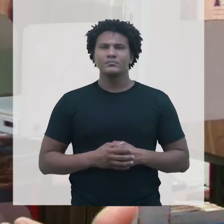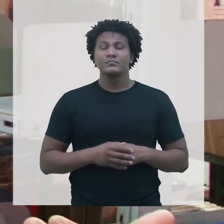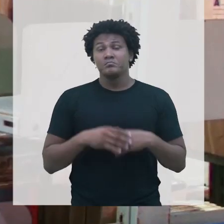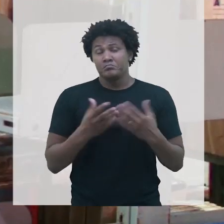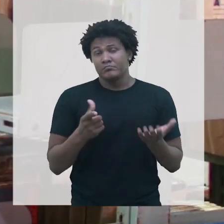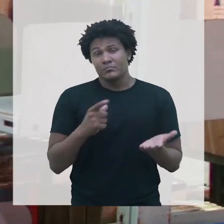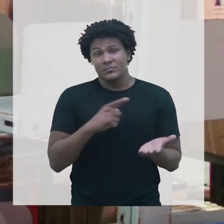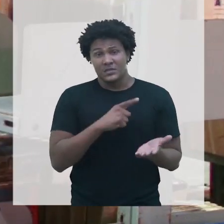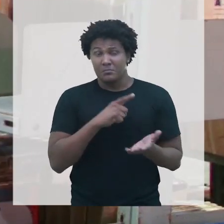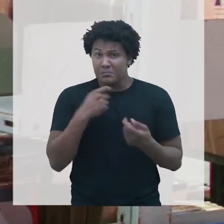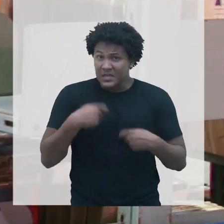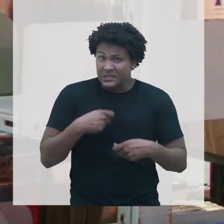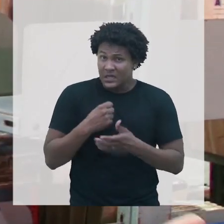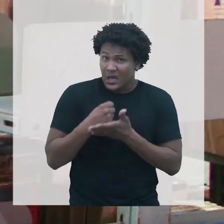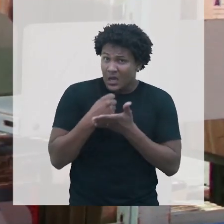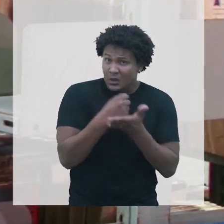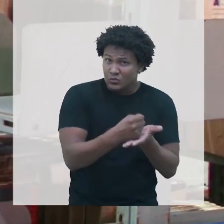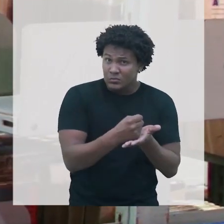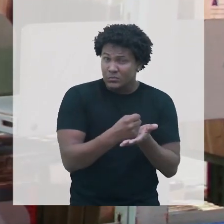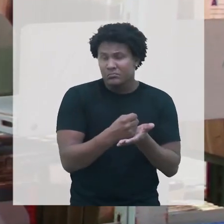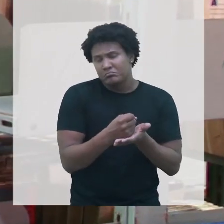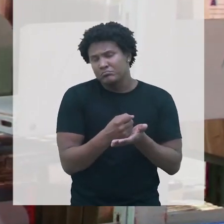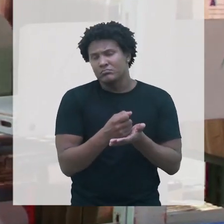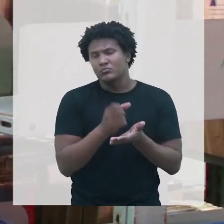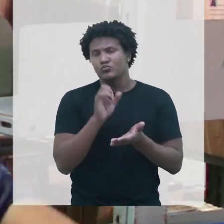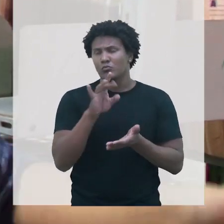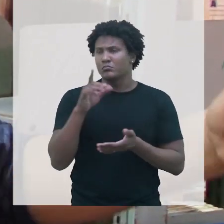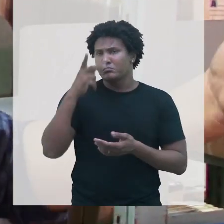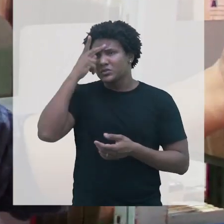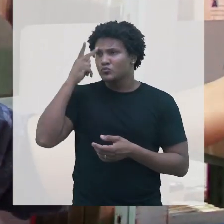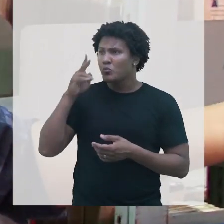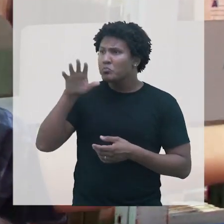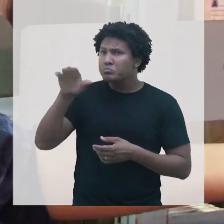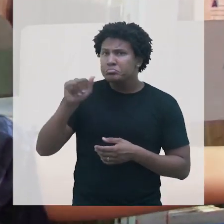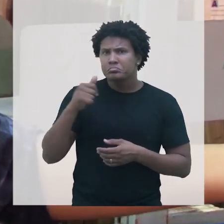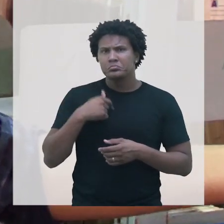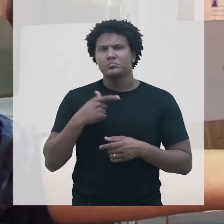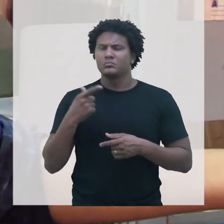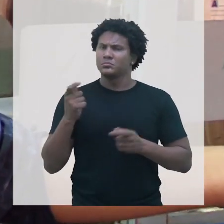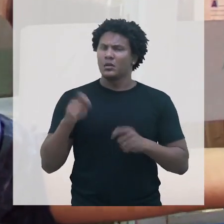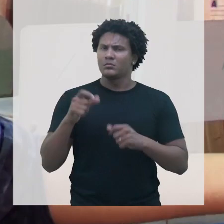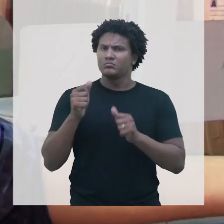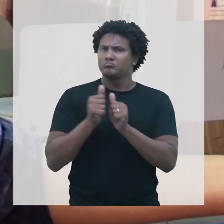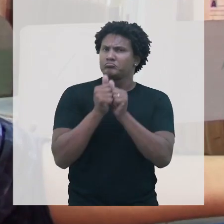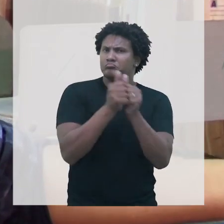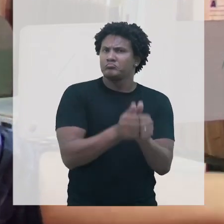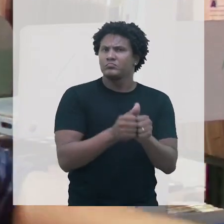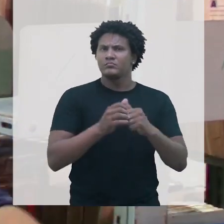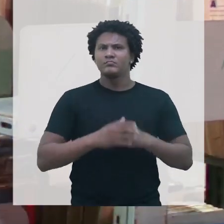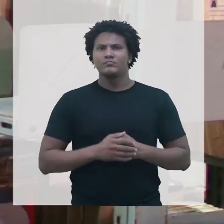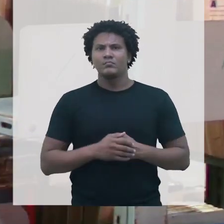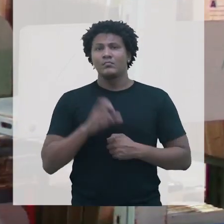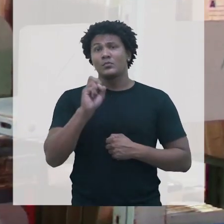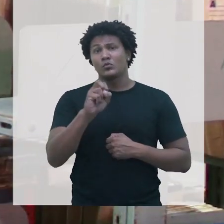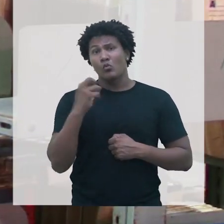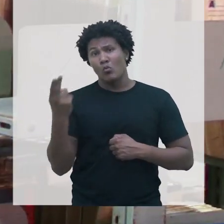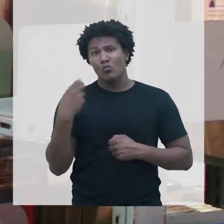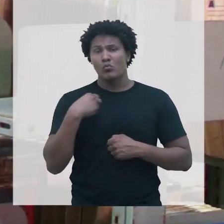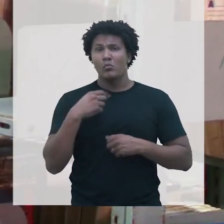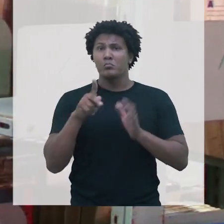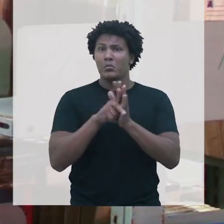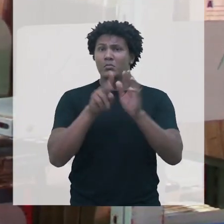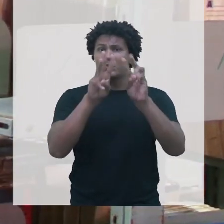Se tiver alguma dúvida, né, que é óbvio, nesse primeiro momento vão surgir dúvidas, ele pede ajuda a algum assistente, auxiliar em administração, mesmo